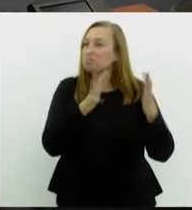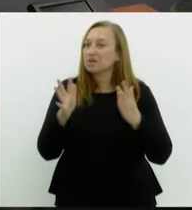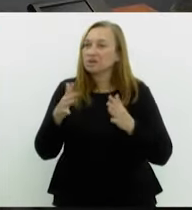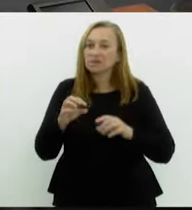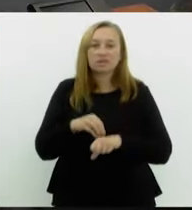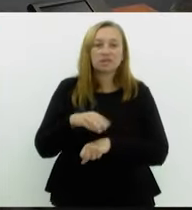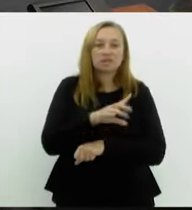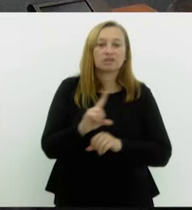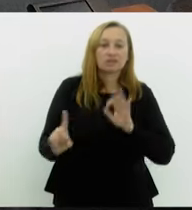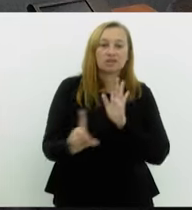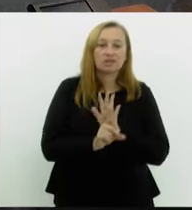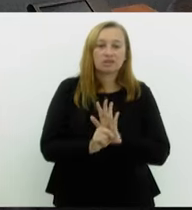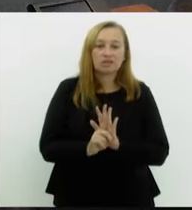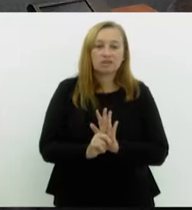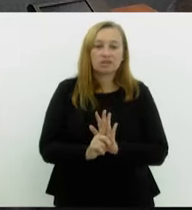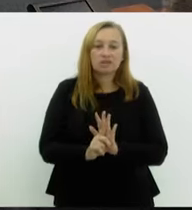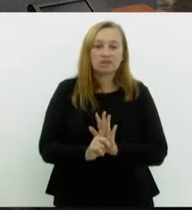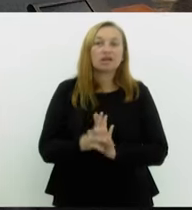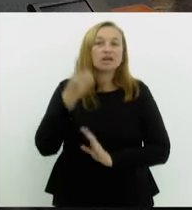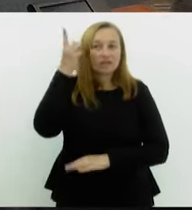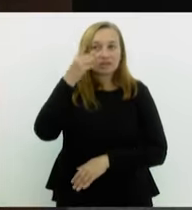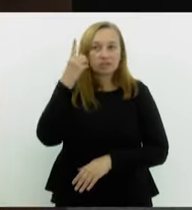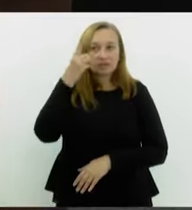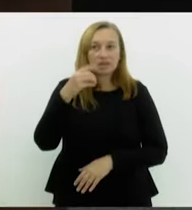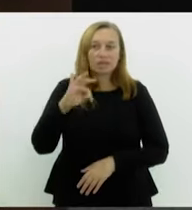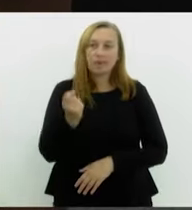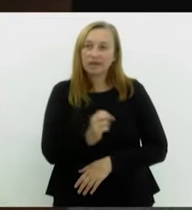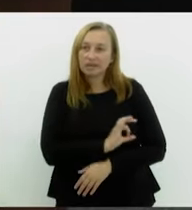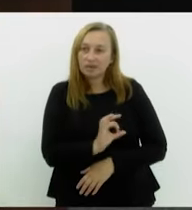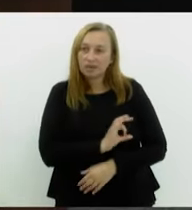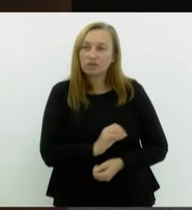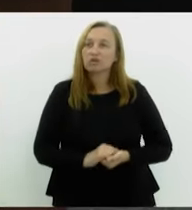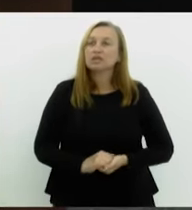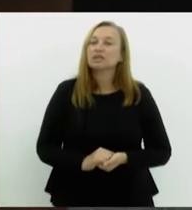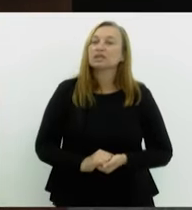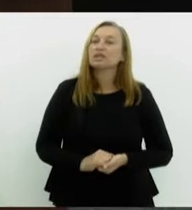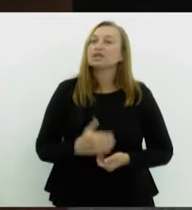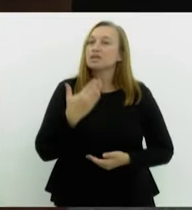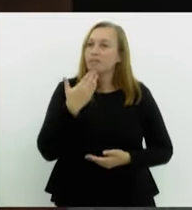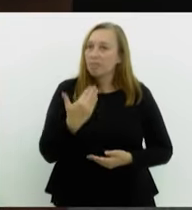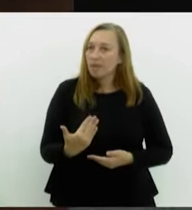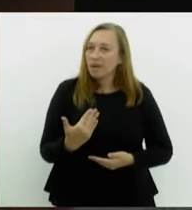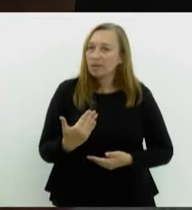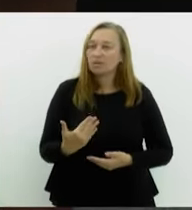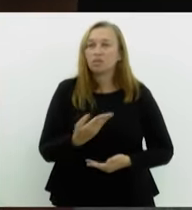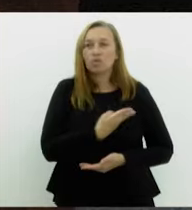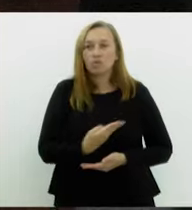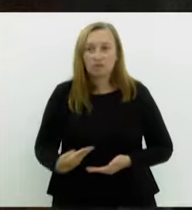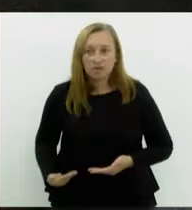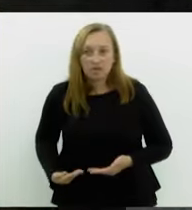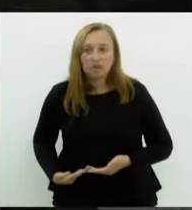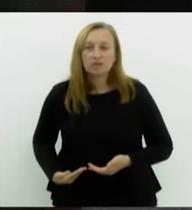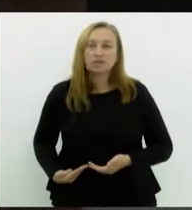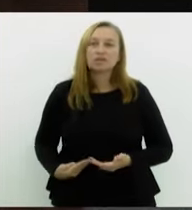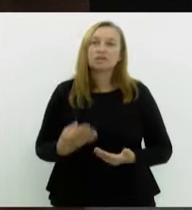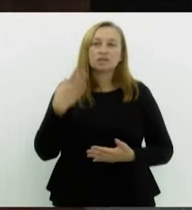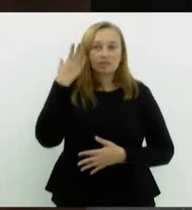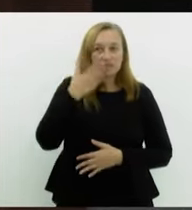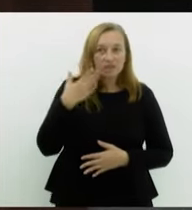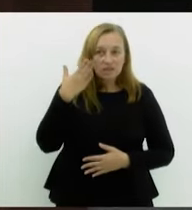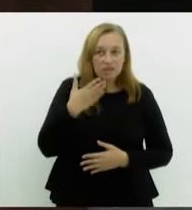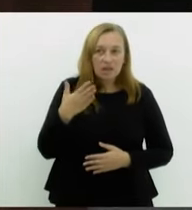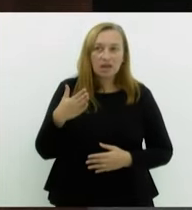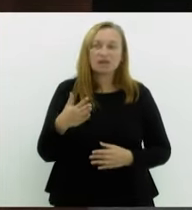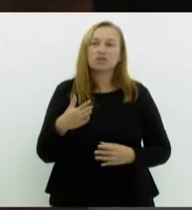indicação legislativa da deputada Marta Rocha, que solicita ao governador essa mensagem